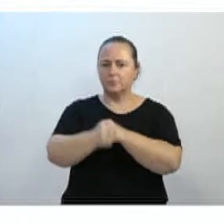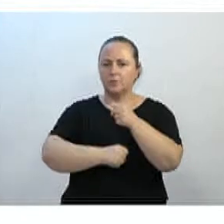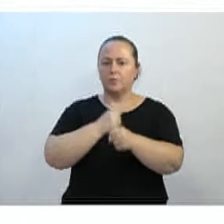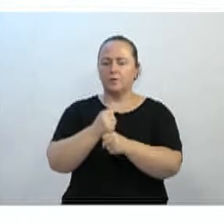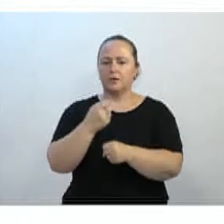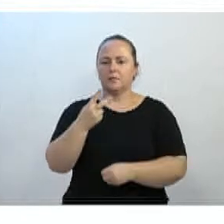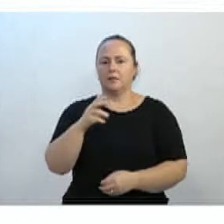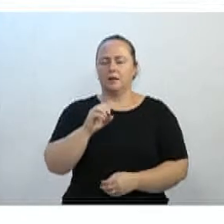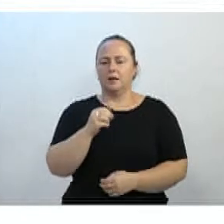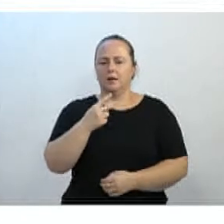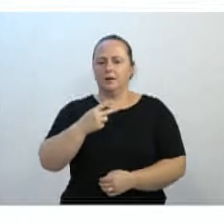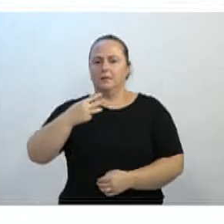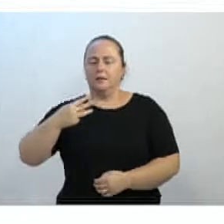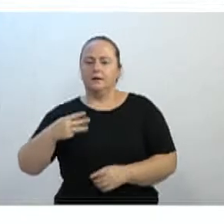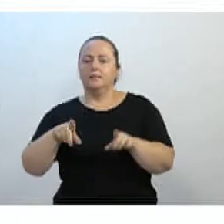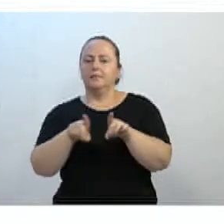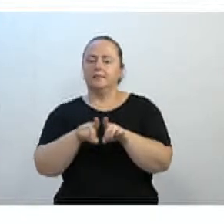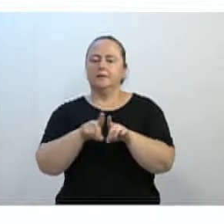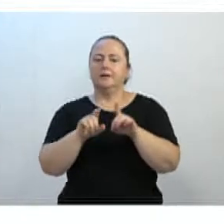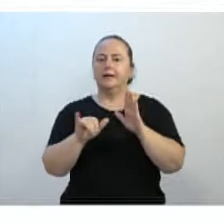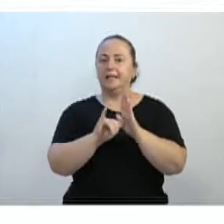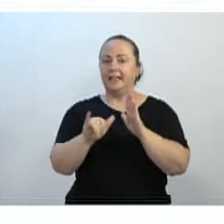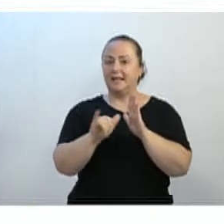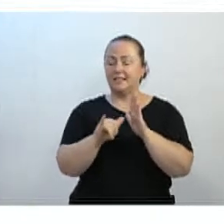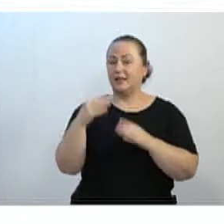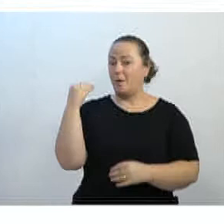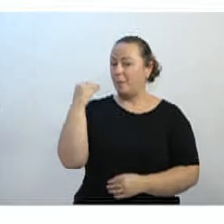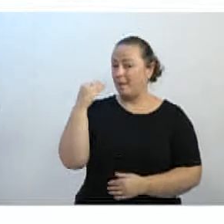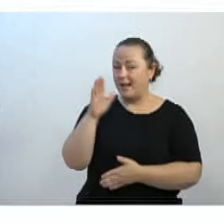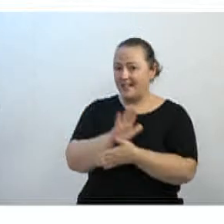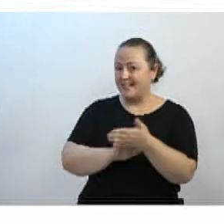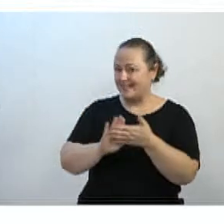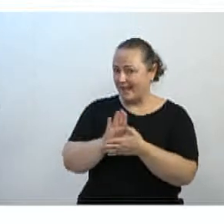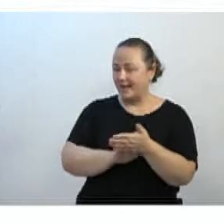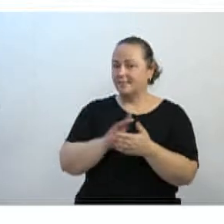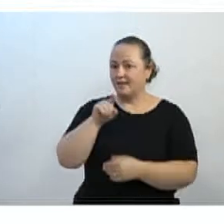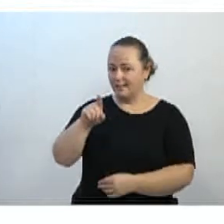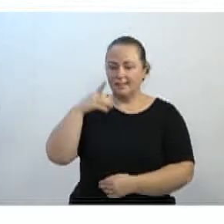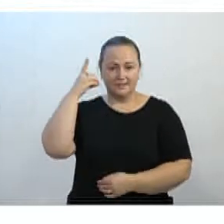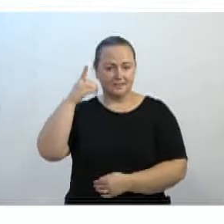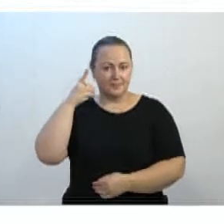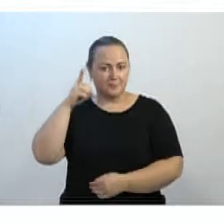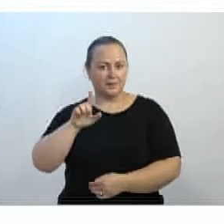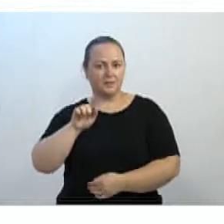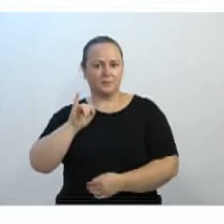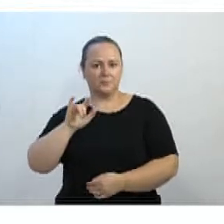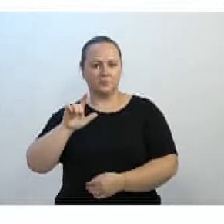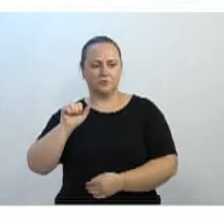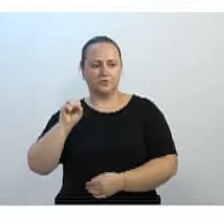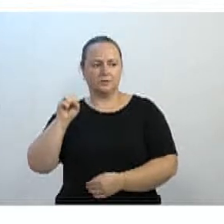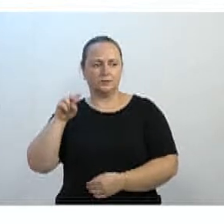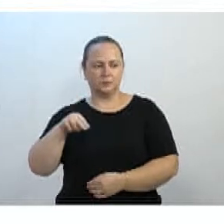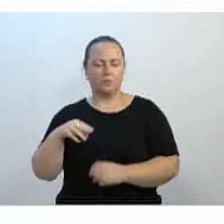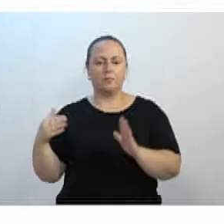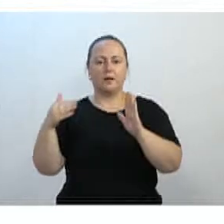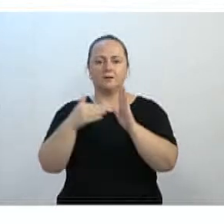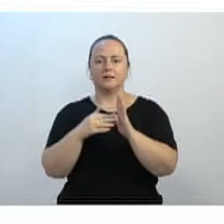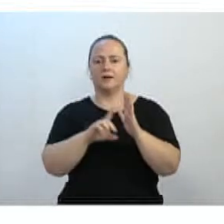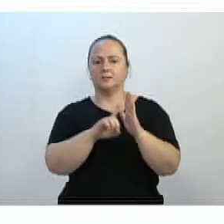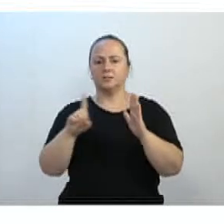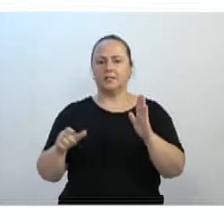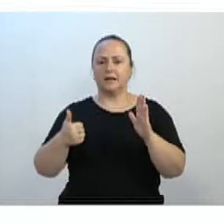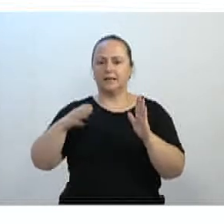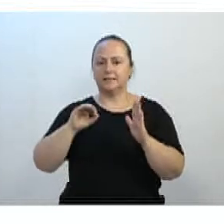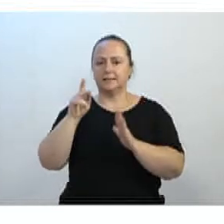que existe o edital sem barganha do deputado Gilson Marques, que ainda está valendo, tem até o dia 10 para apresentarem projetos, pode ser que